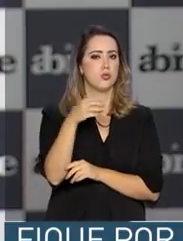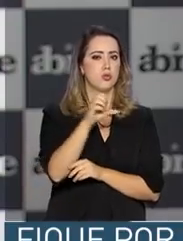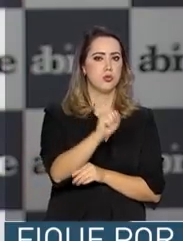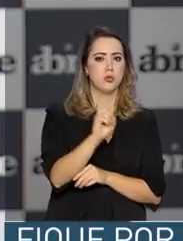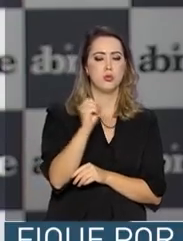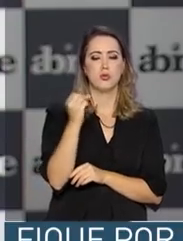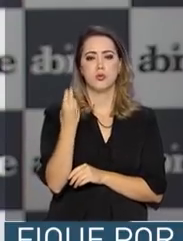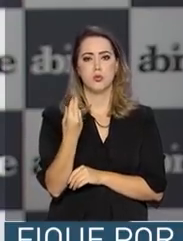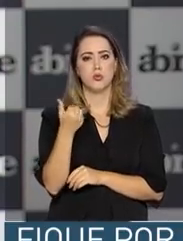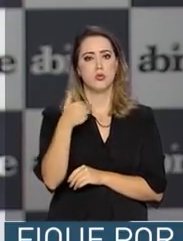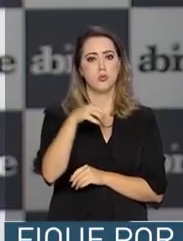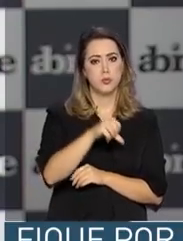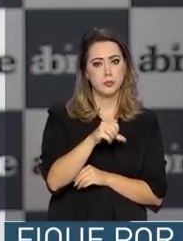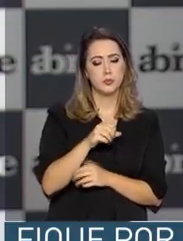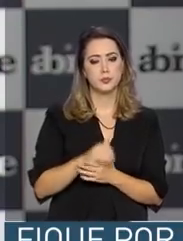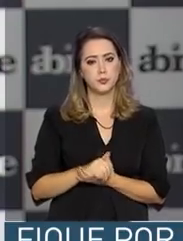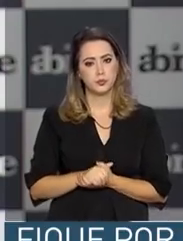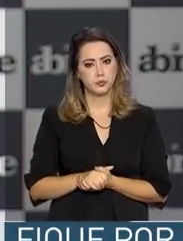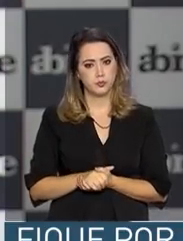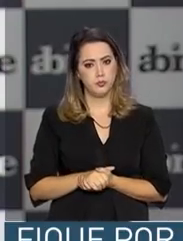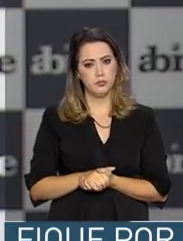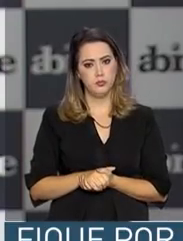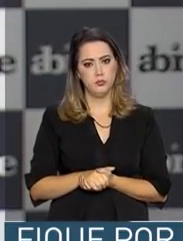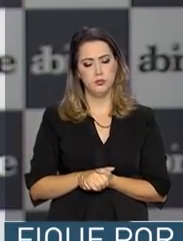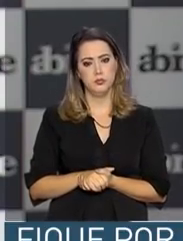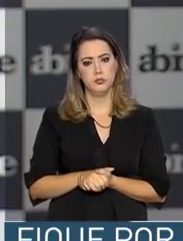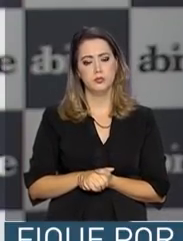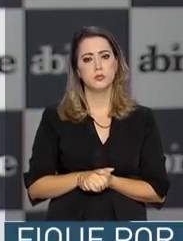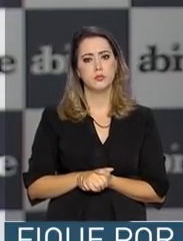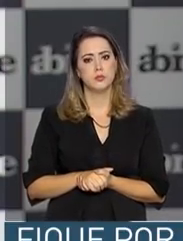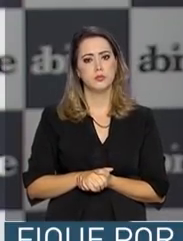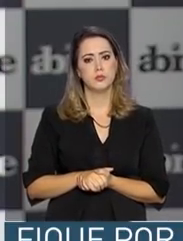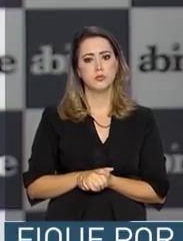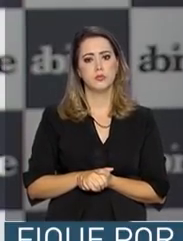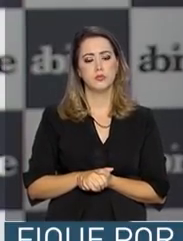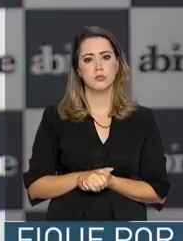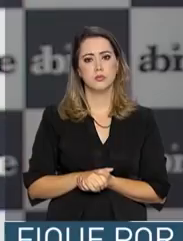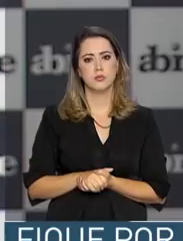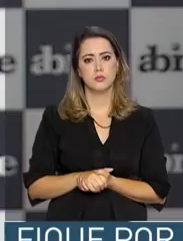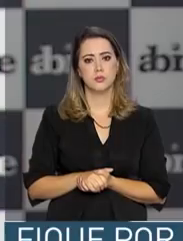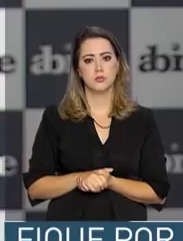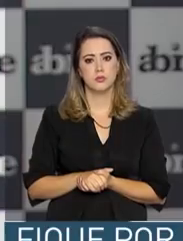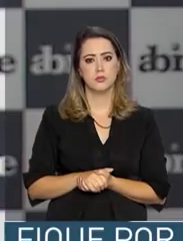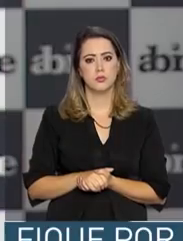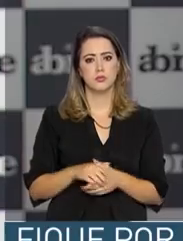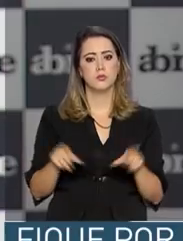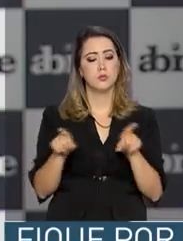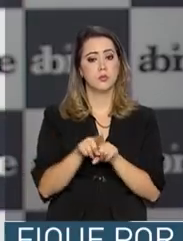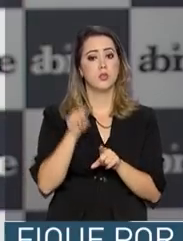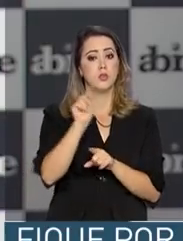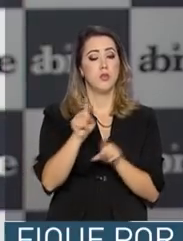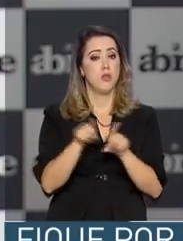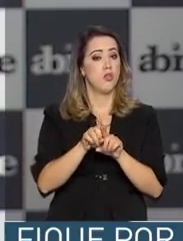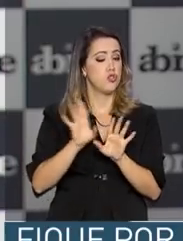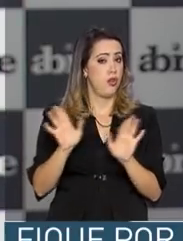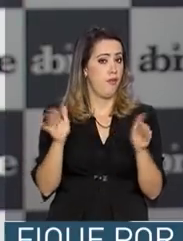fechar a eleição, o senhor acha que esses partidos da base fecharam a eleição? Olha, alguns fecharam,